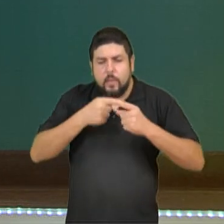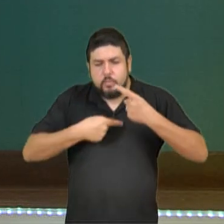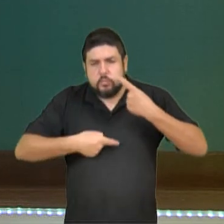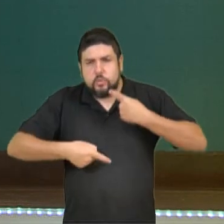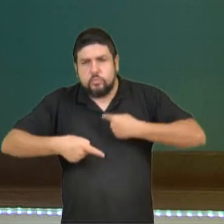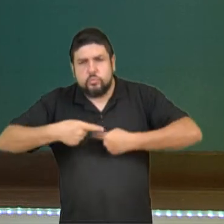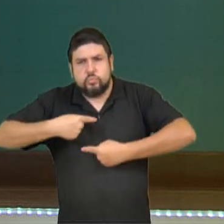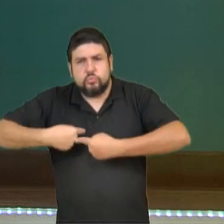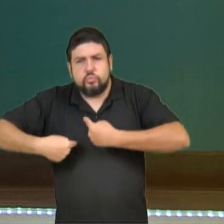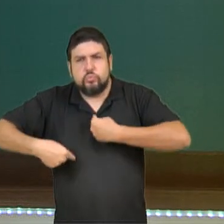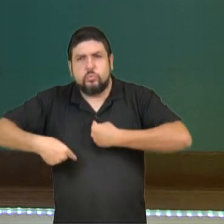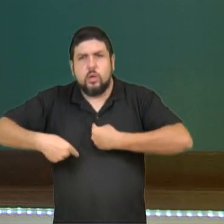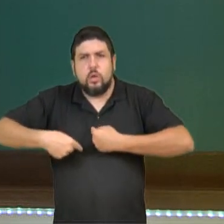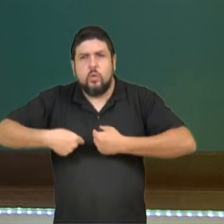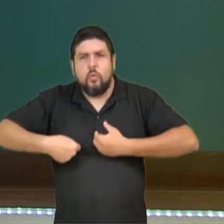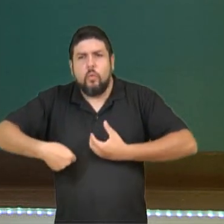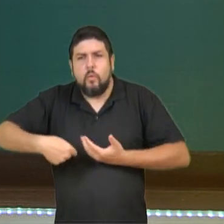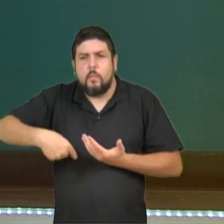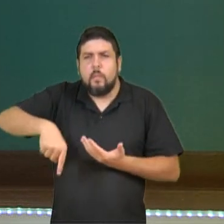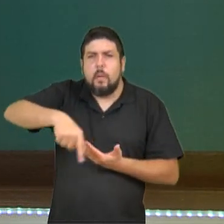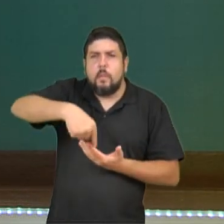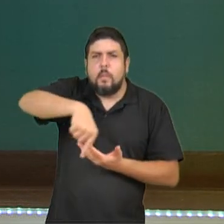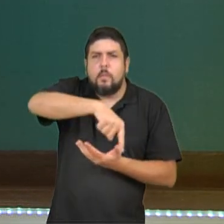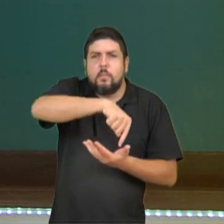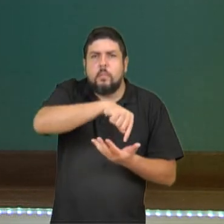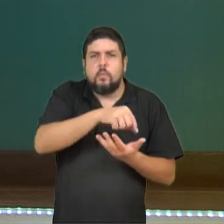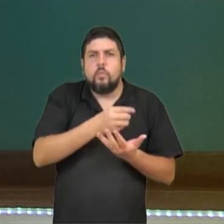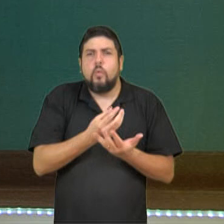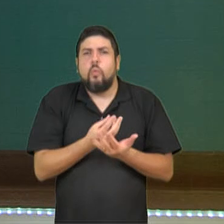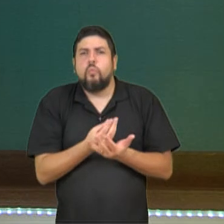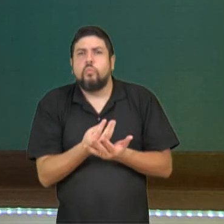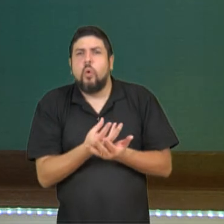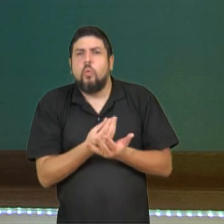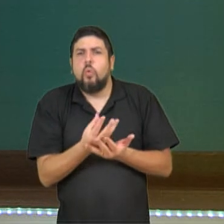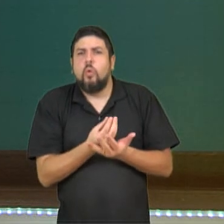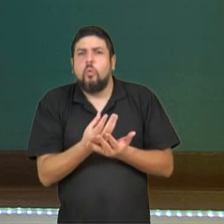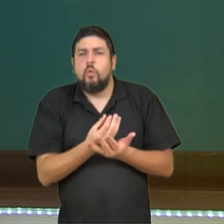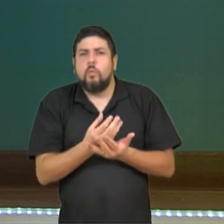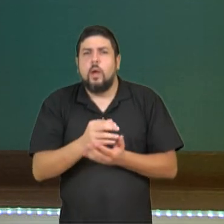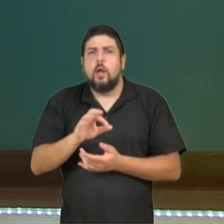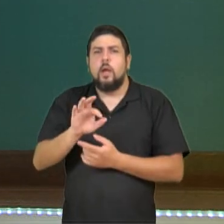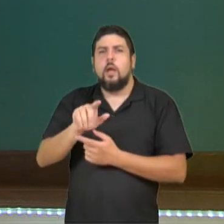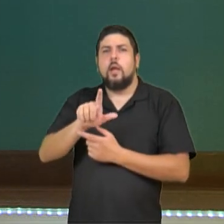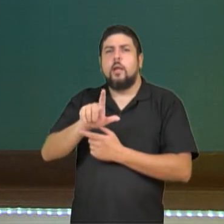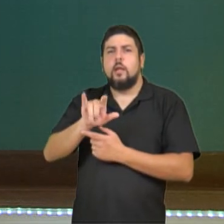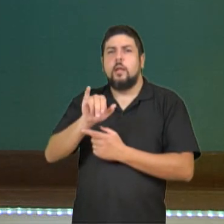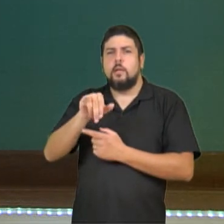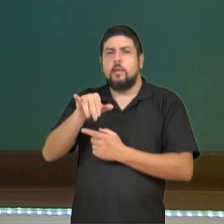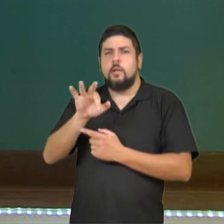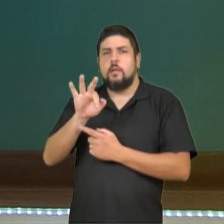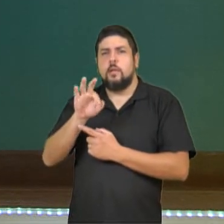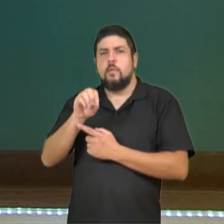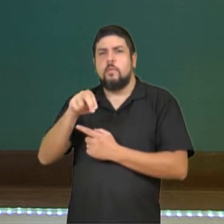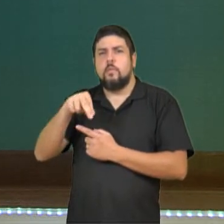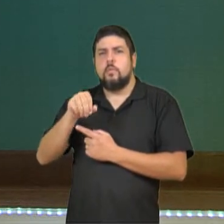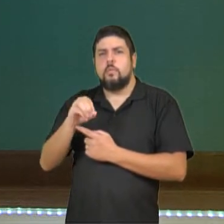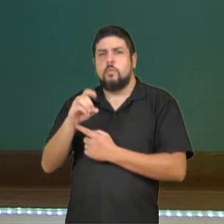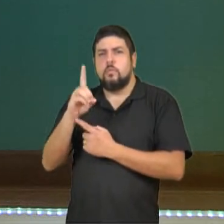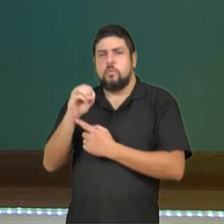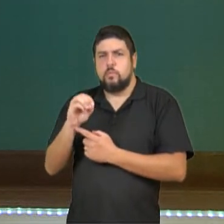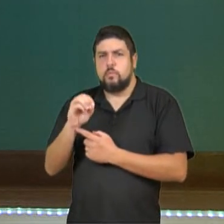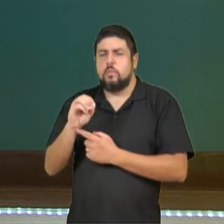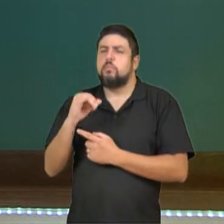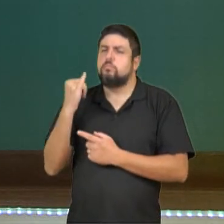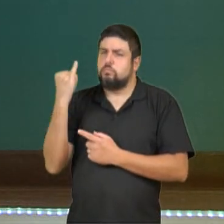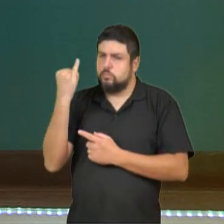pelos linfonodos. Os linfonodos são estruturas extremamente importantes para o nosso